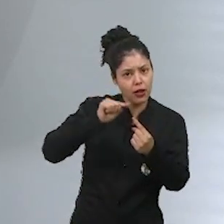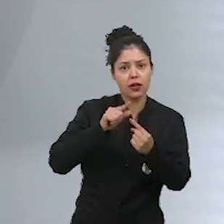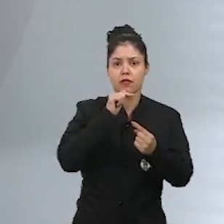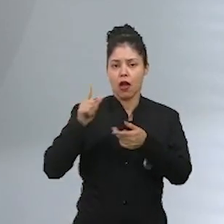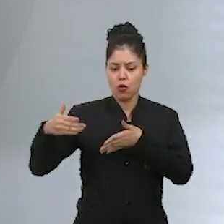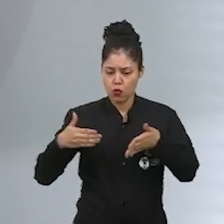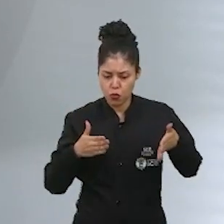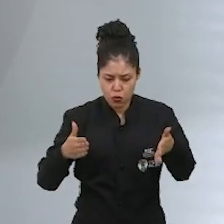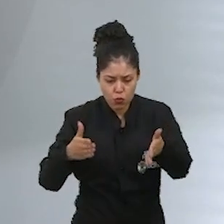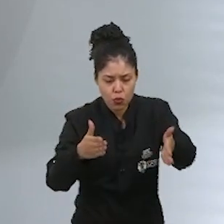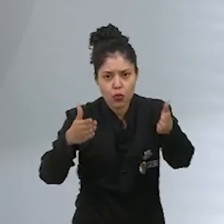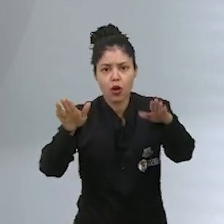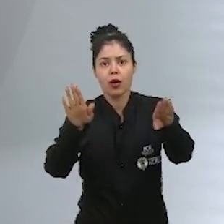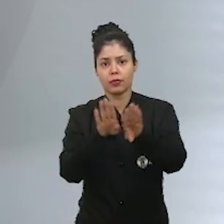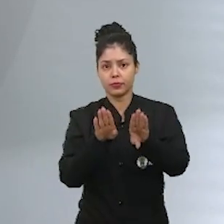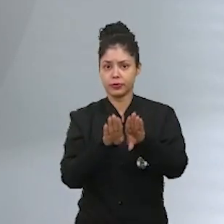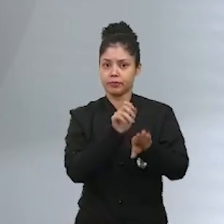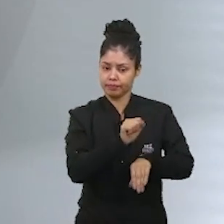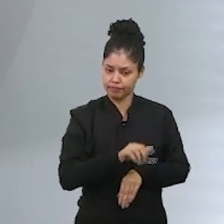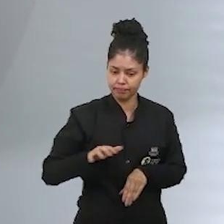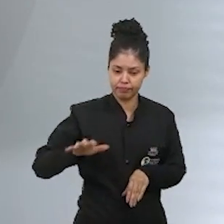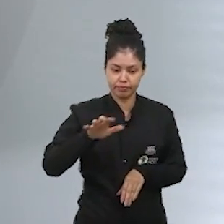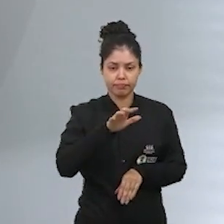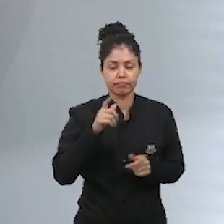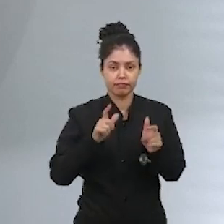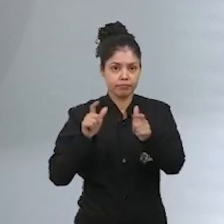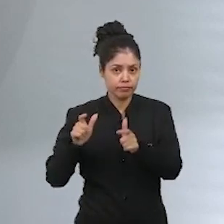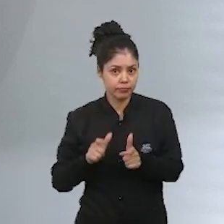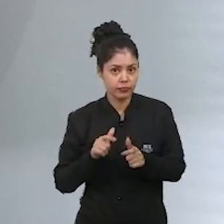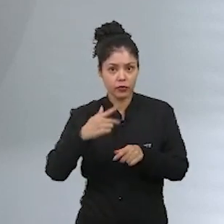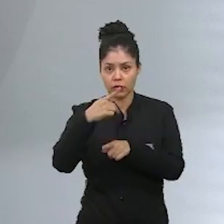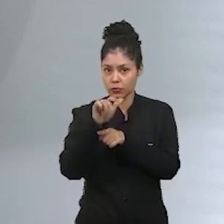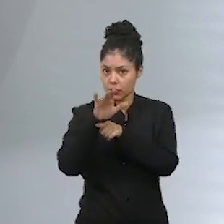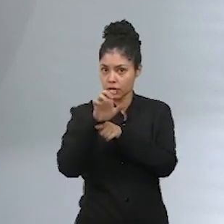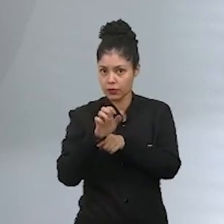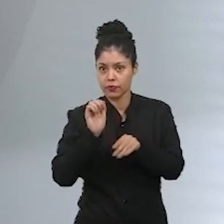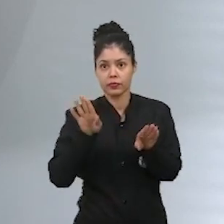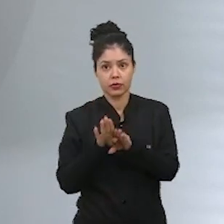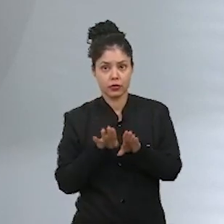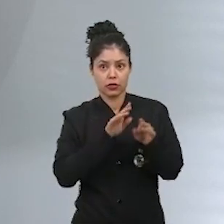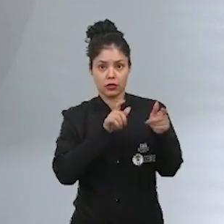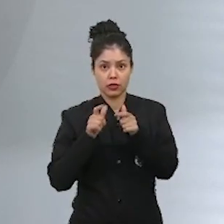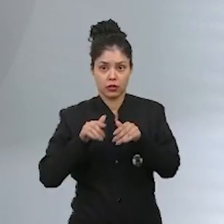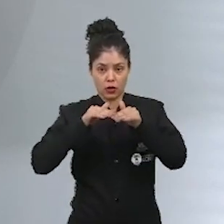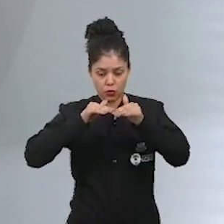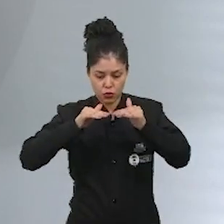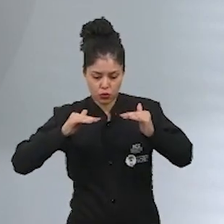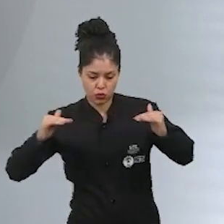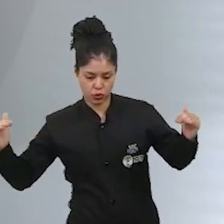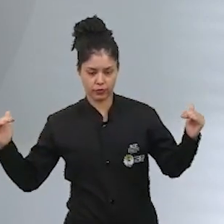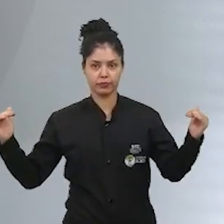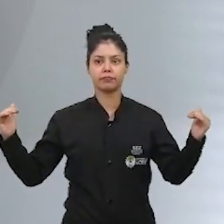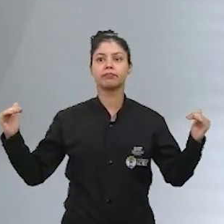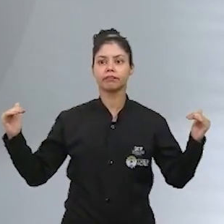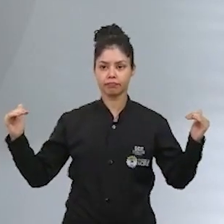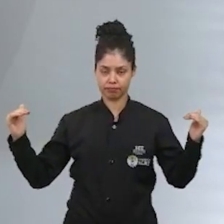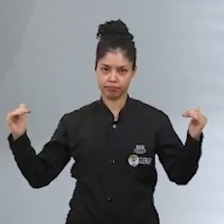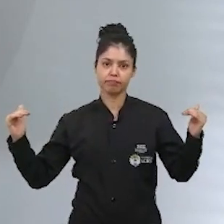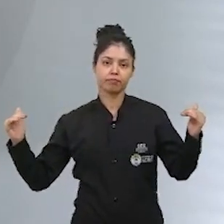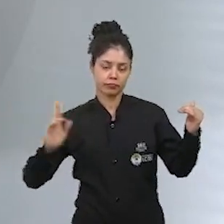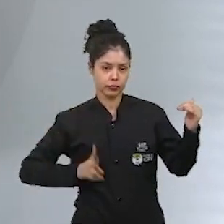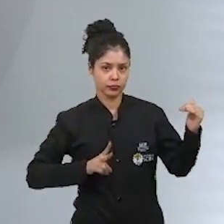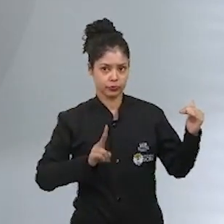a esses corpos hídricos, são áreas de planícies, que pelo próprio nome já diz, são áreas planas, tá? Áreas mais planas